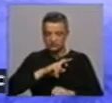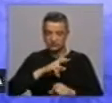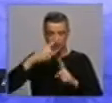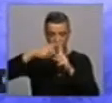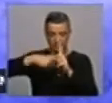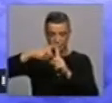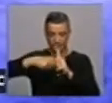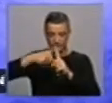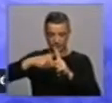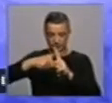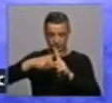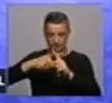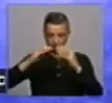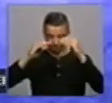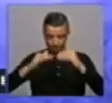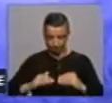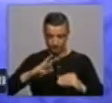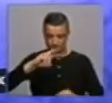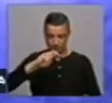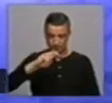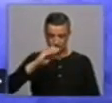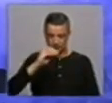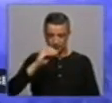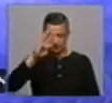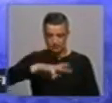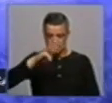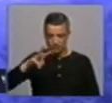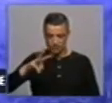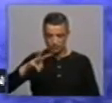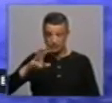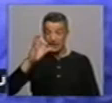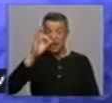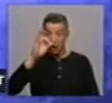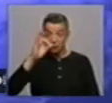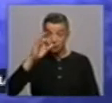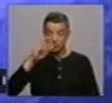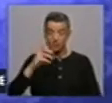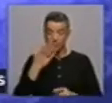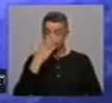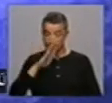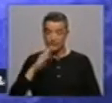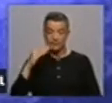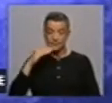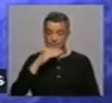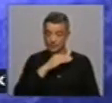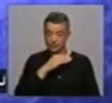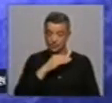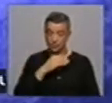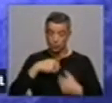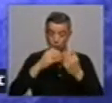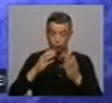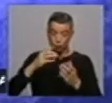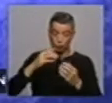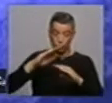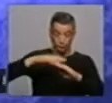temperatura fresquinha de 30 milhões de graus. Porquê é frente fria? Porque o invólucro, o que está tudo à volta